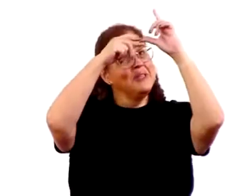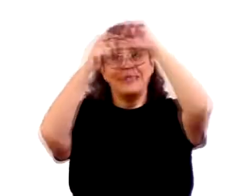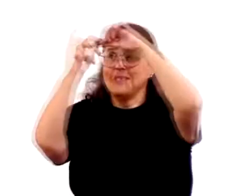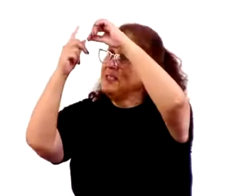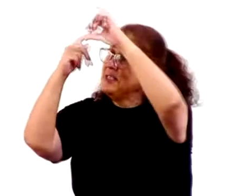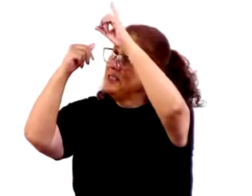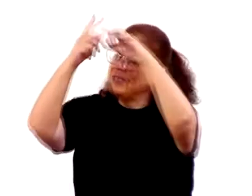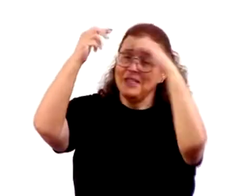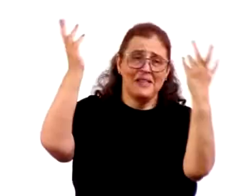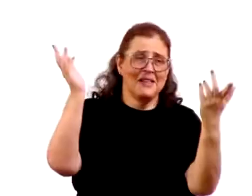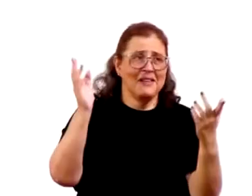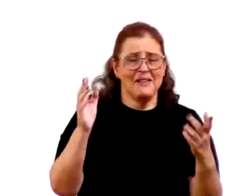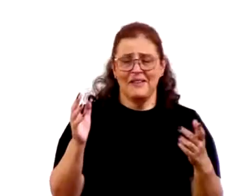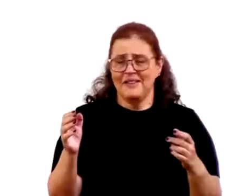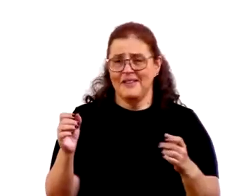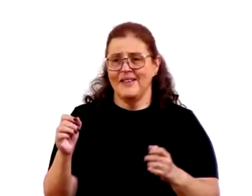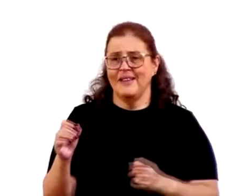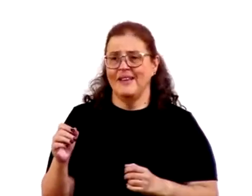luas,